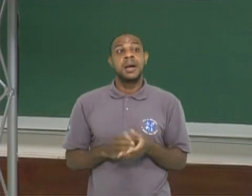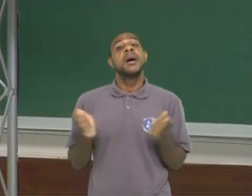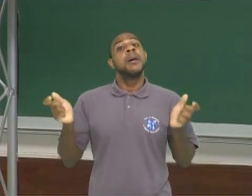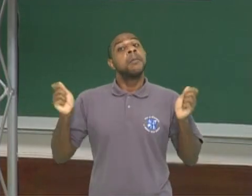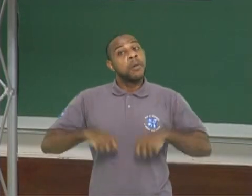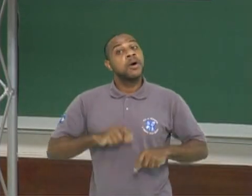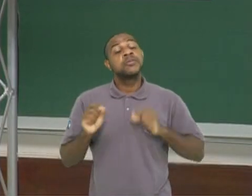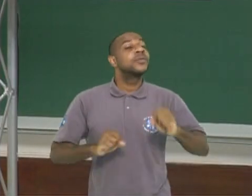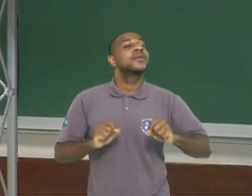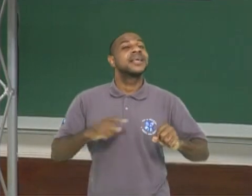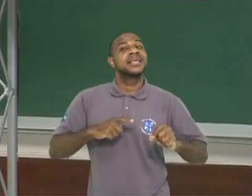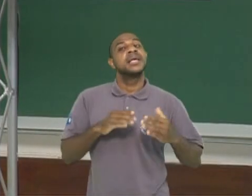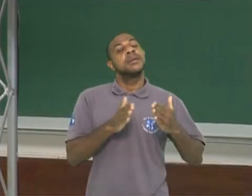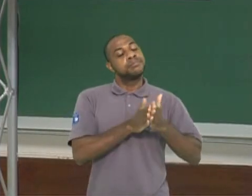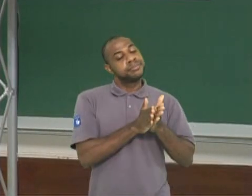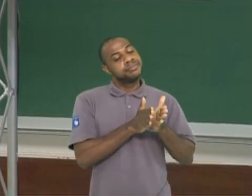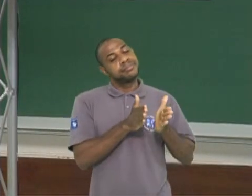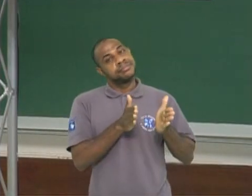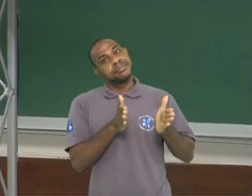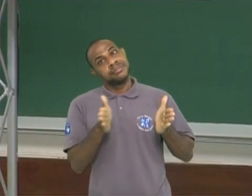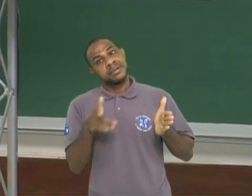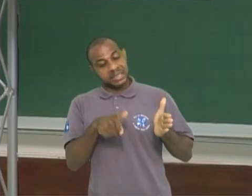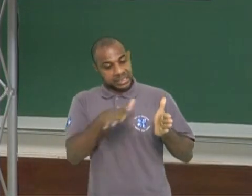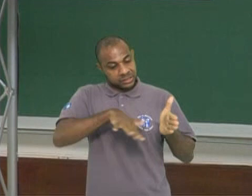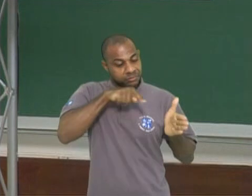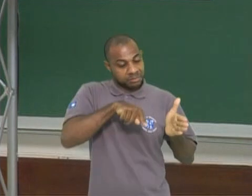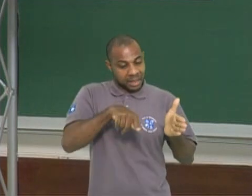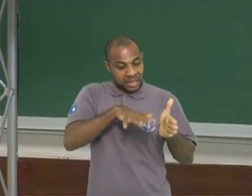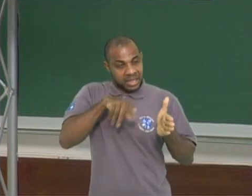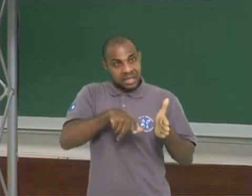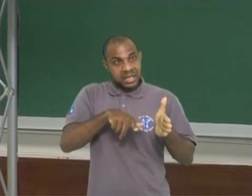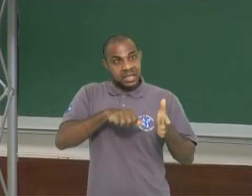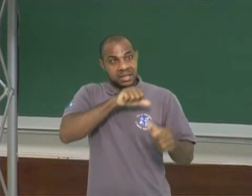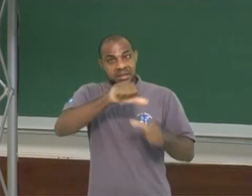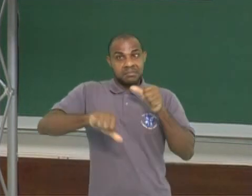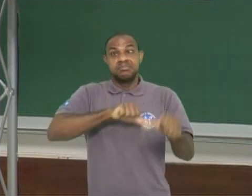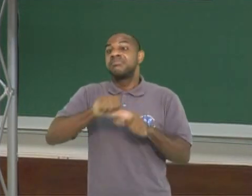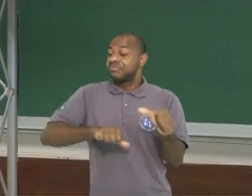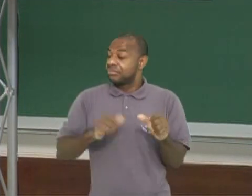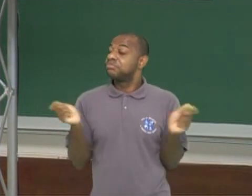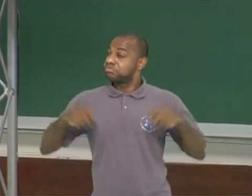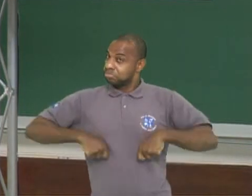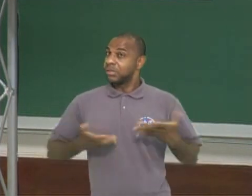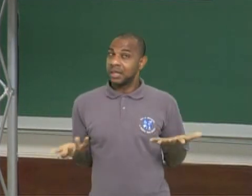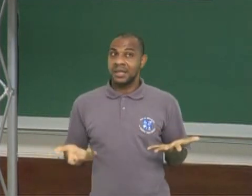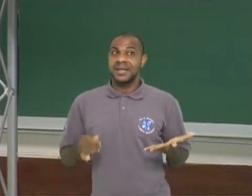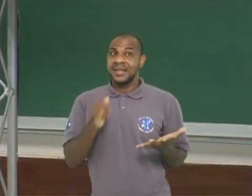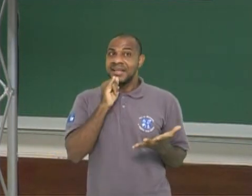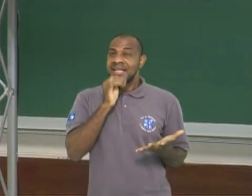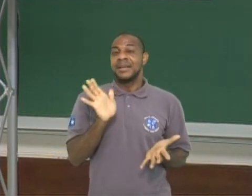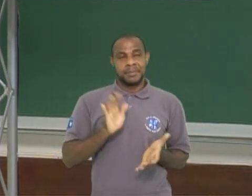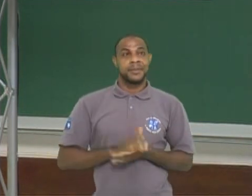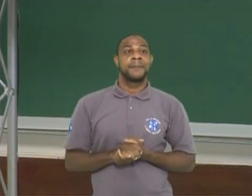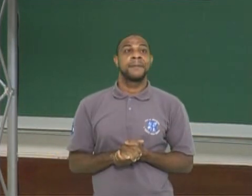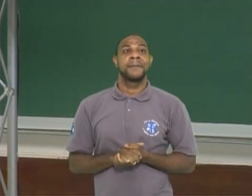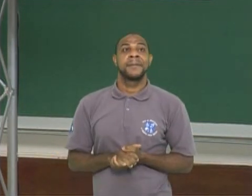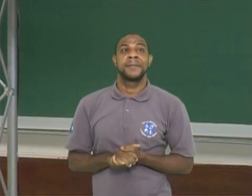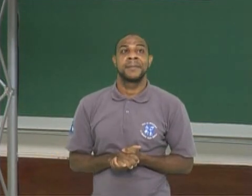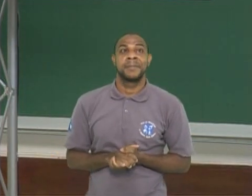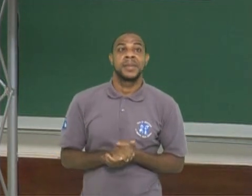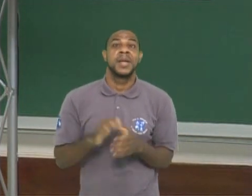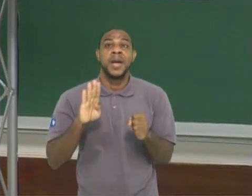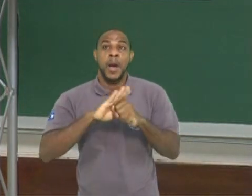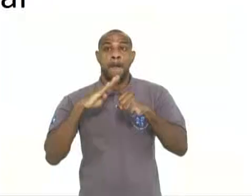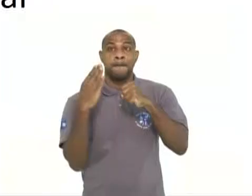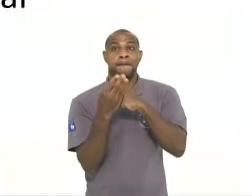ser que ao longo do tempo, aquele espaço passe por transformações. Como, por exemplo, um